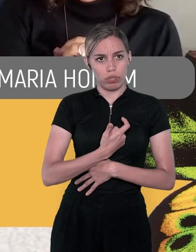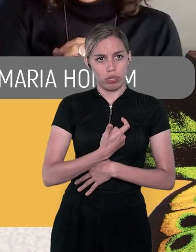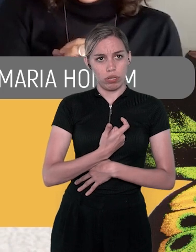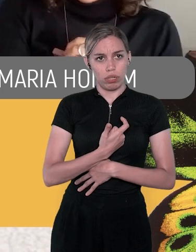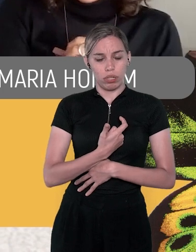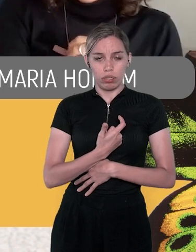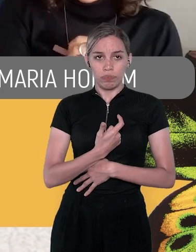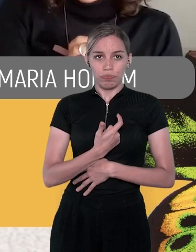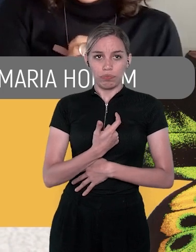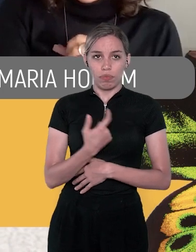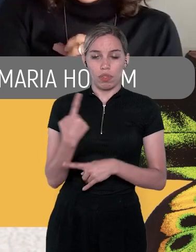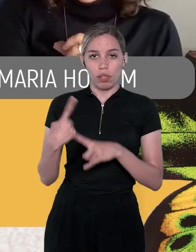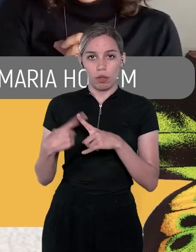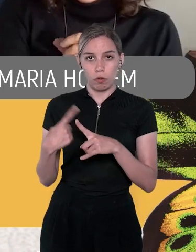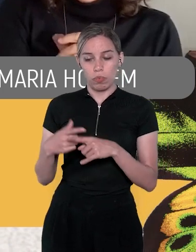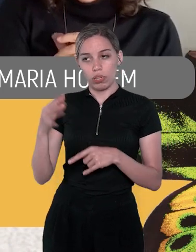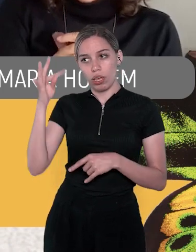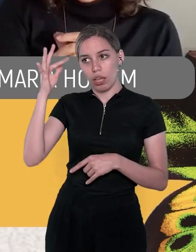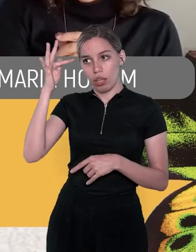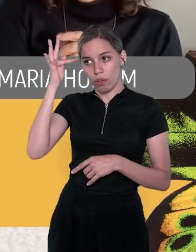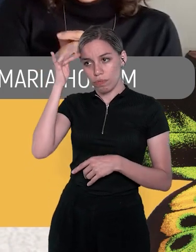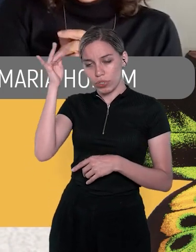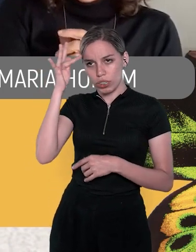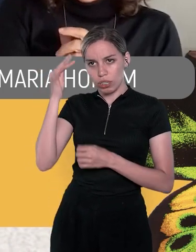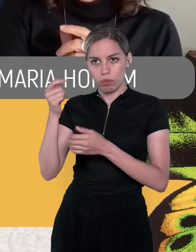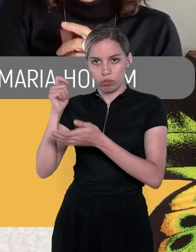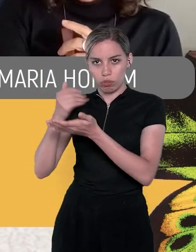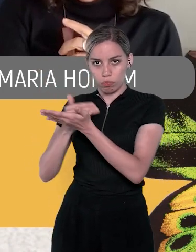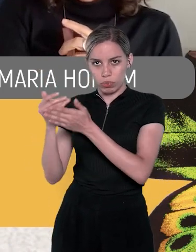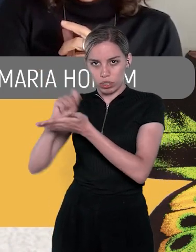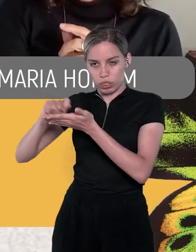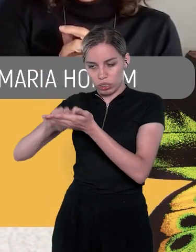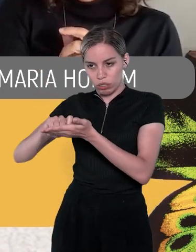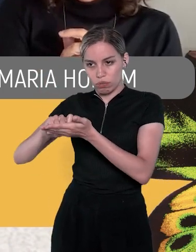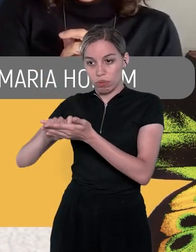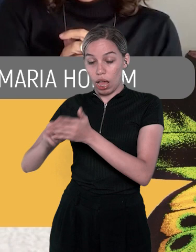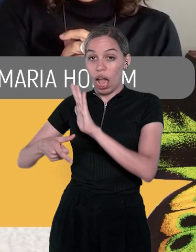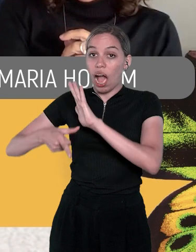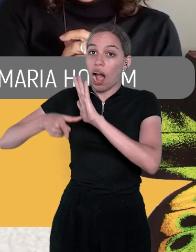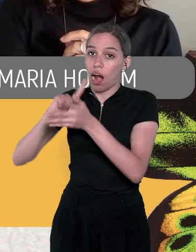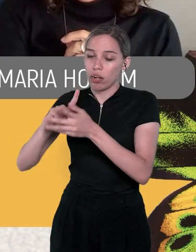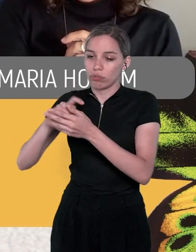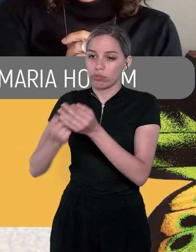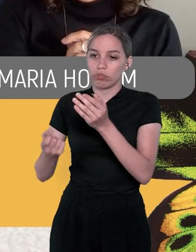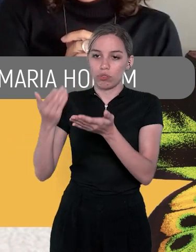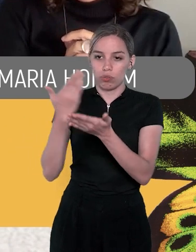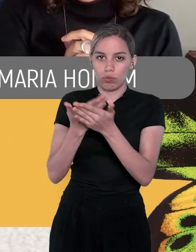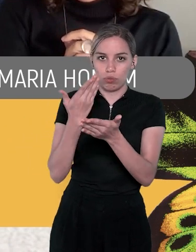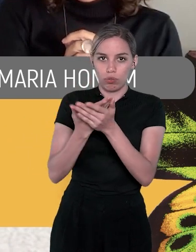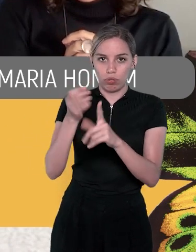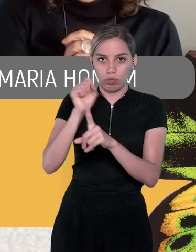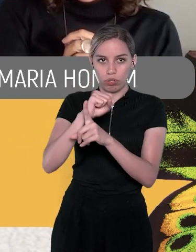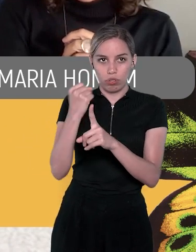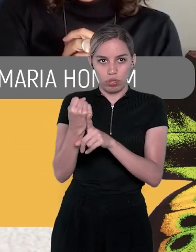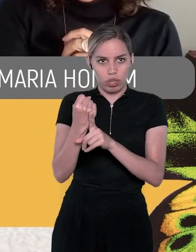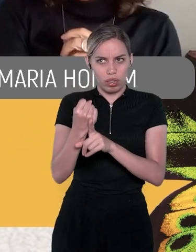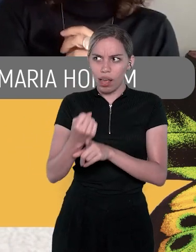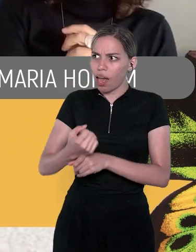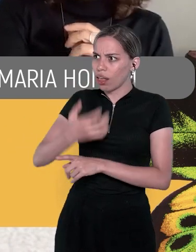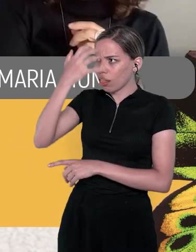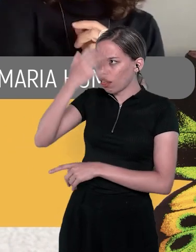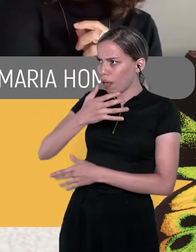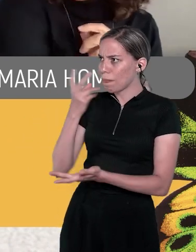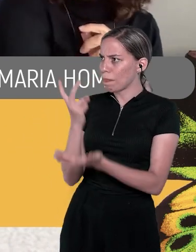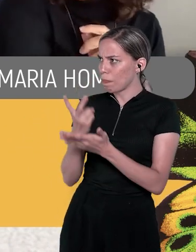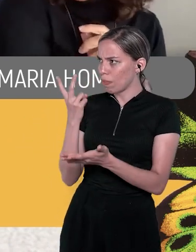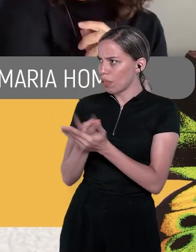ficção precedeu a sociologia. Eu comecei a escrever ficção antes de estudar sociologia, mas eu passei a